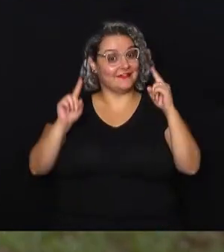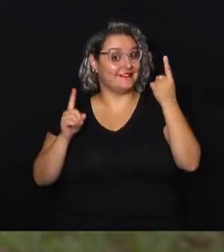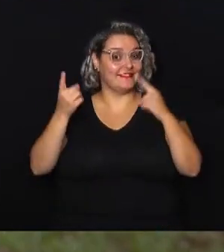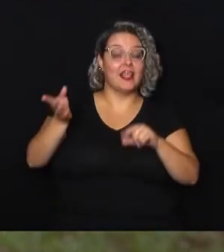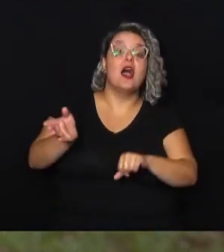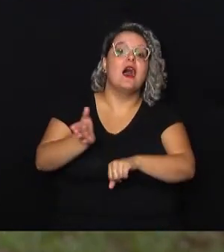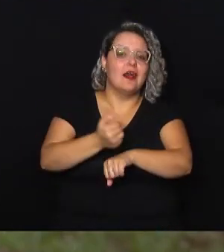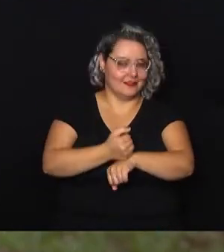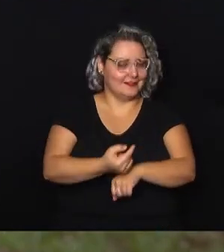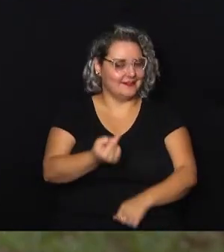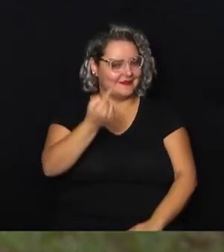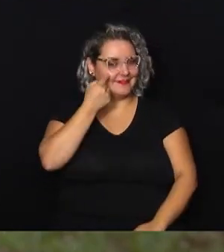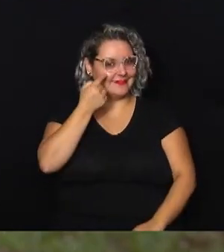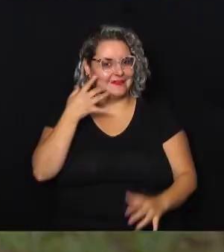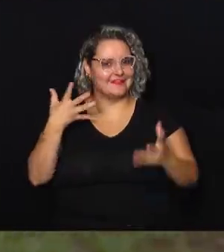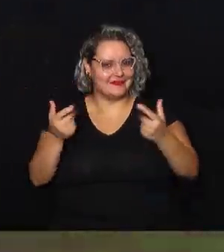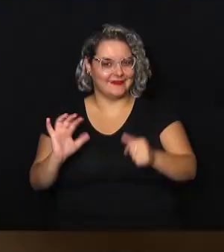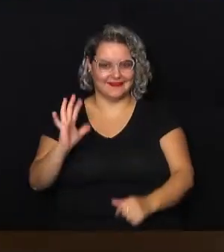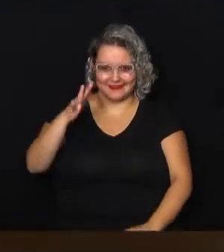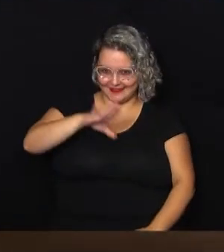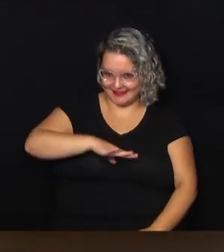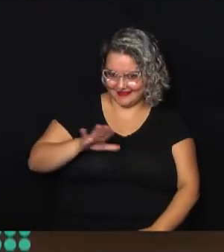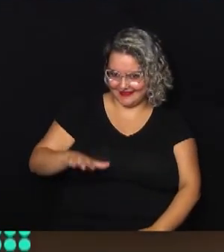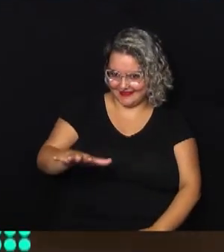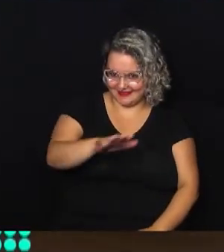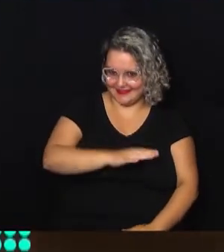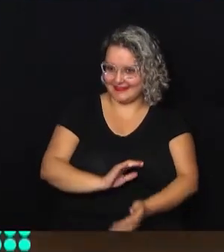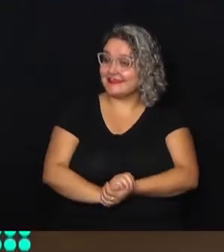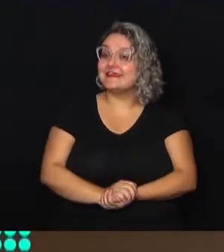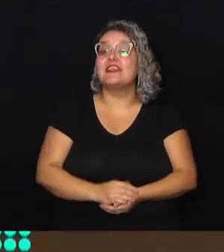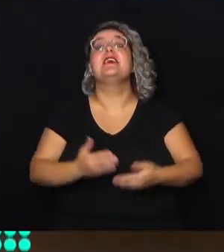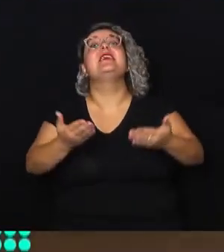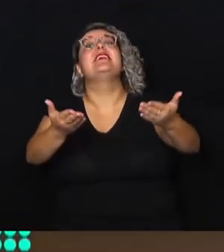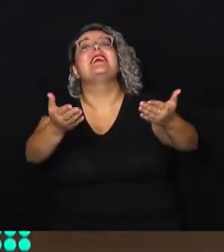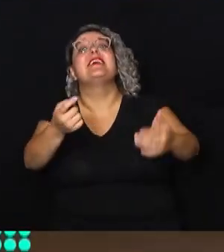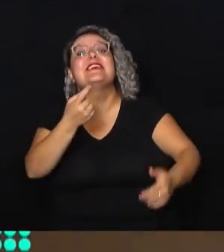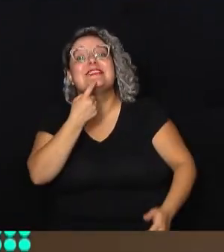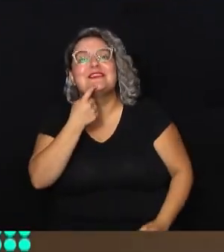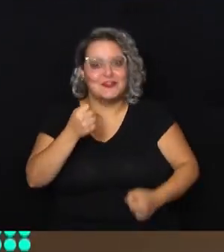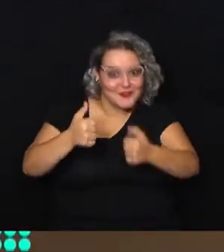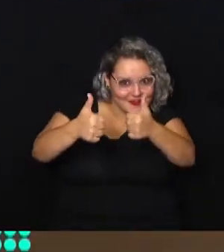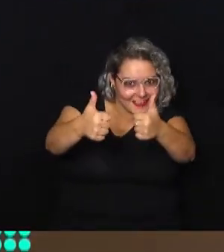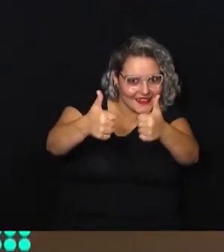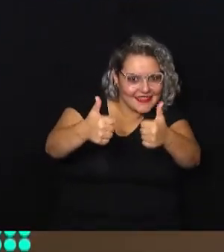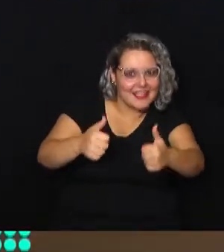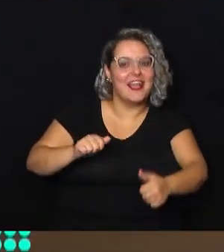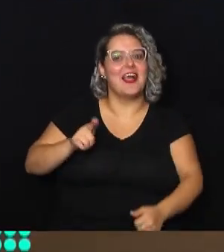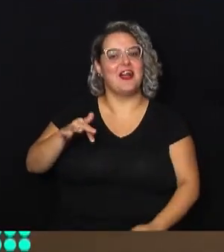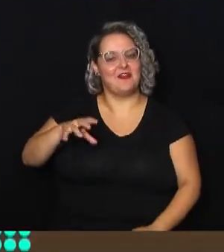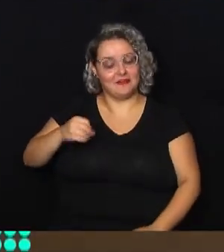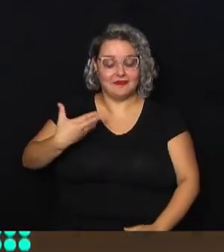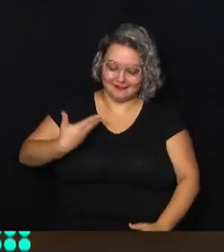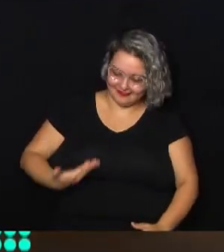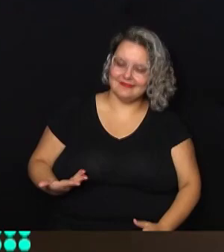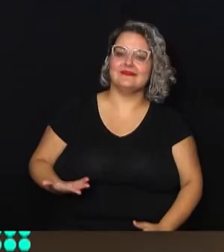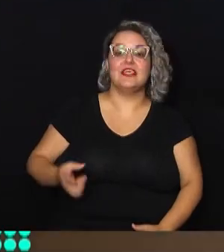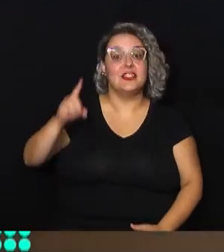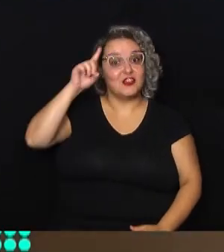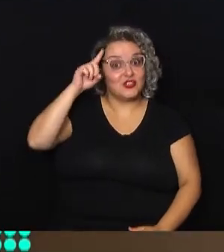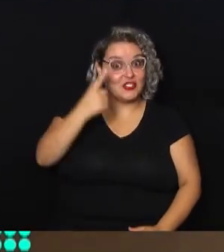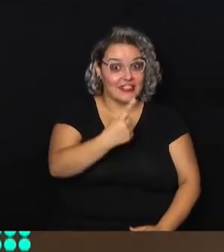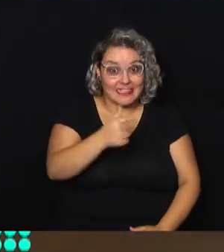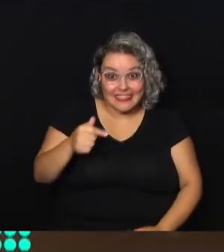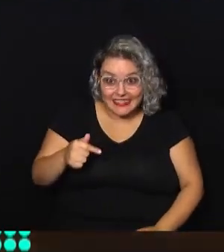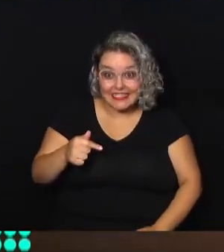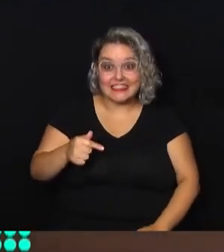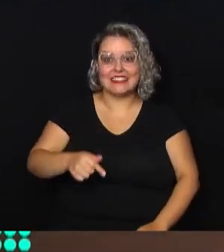ver as atrações de Campinas e região. E aí você de Campinas, tudo bem? Afonso Padilha aqui para dizer que dia 17 de fevereiro